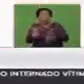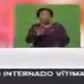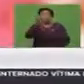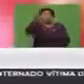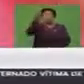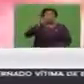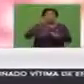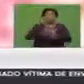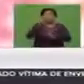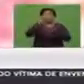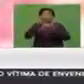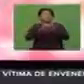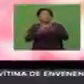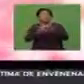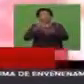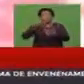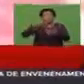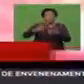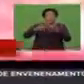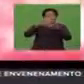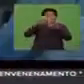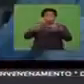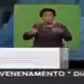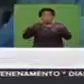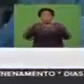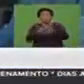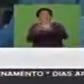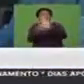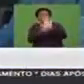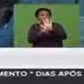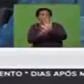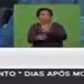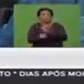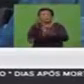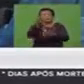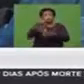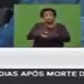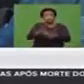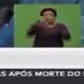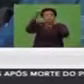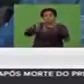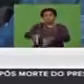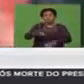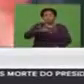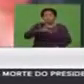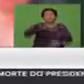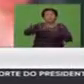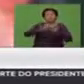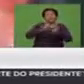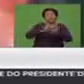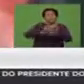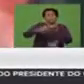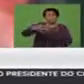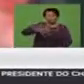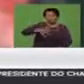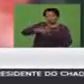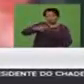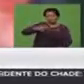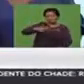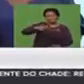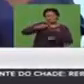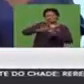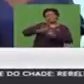também em grandes cirurgias, como é o caso desta que aconteceu a um paciente que tinha um pulmão totalmente